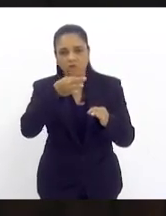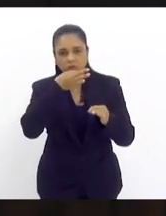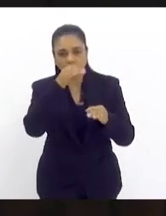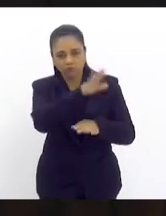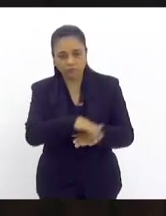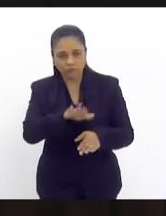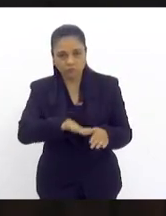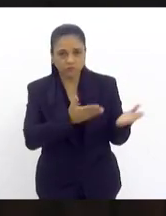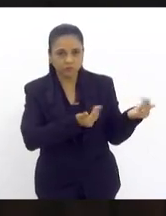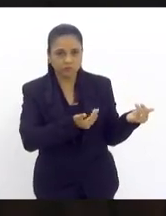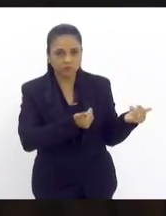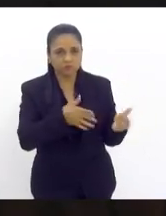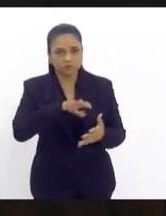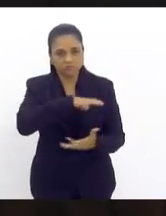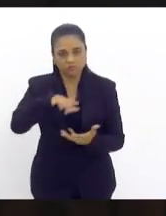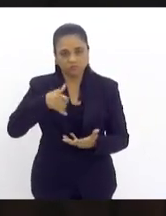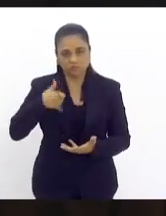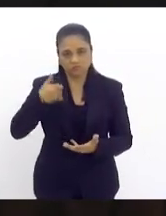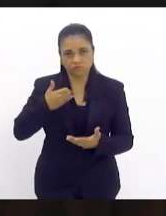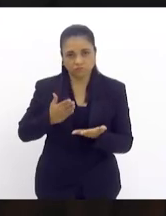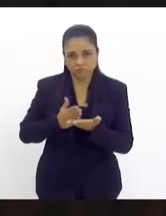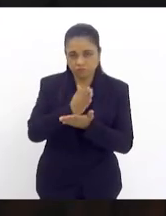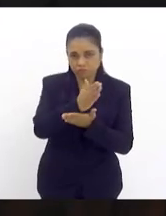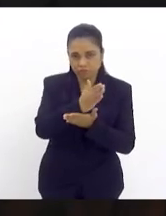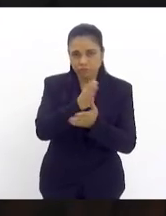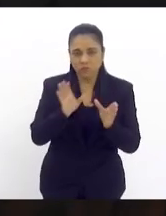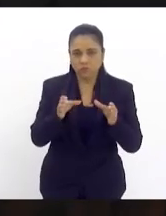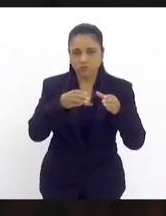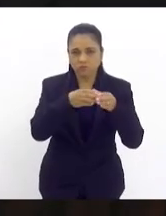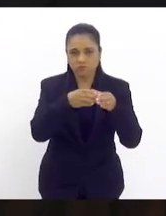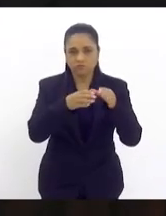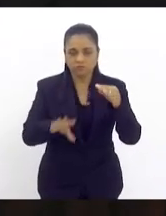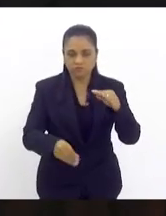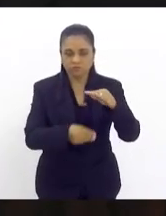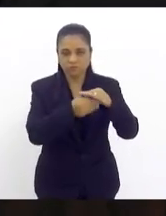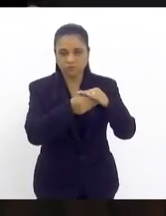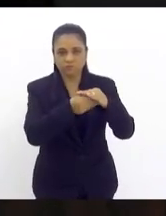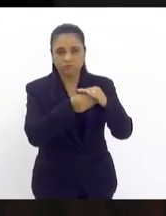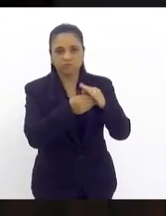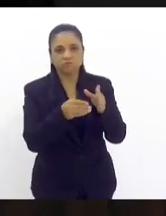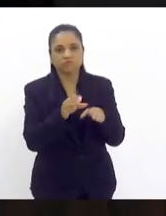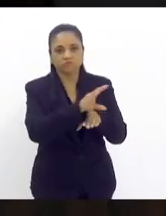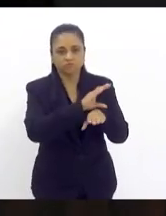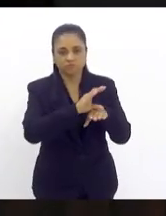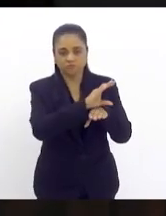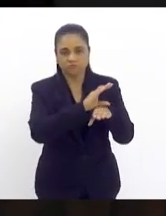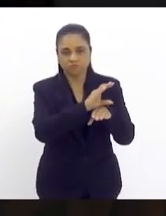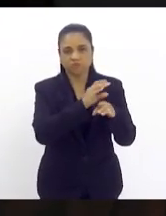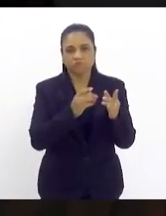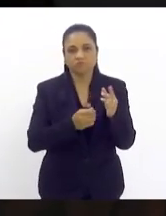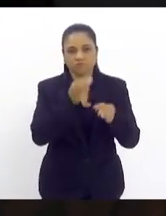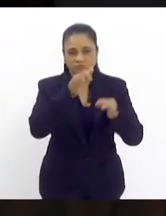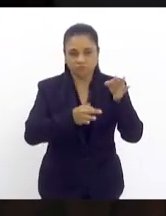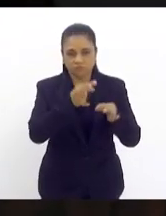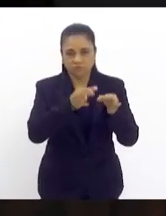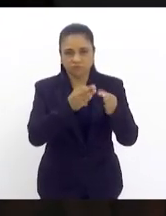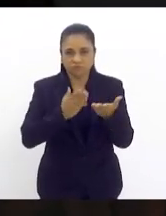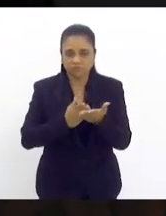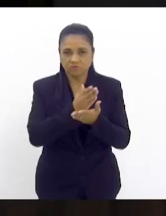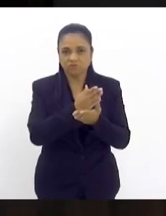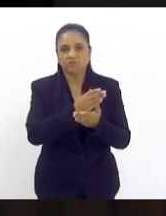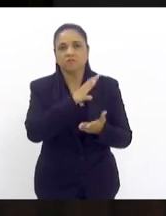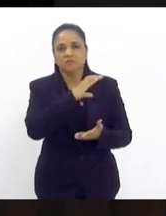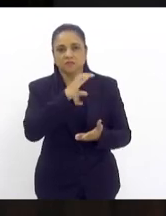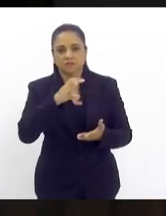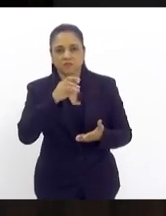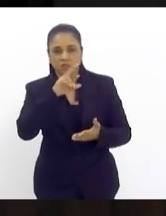do Adolescente e do Idoso, favorável com as emendas da Comissão de Constituição e Justiça, de Saúde, favorável com as emendas da CCJ,